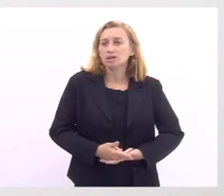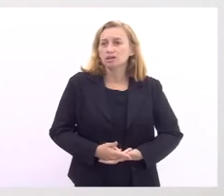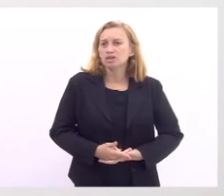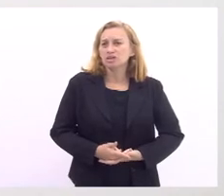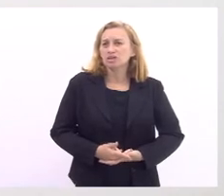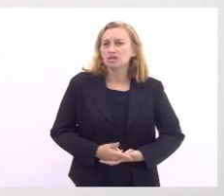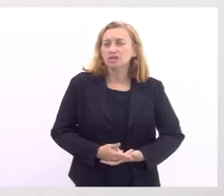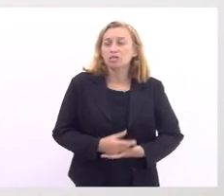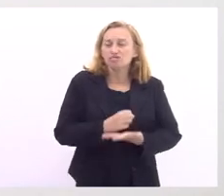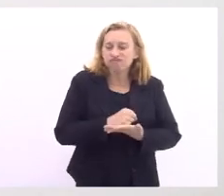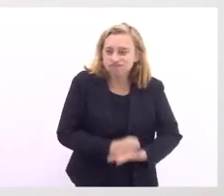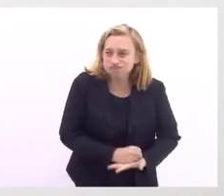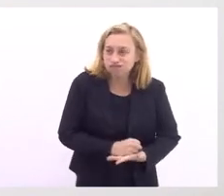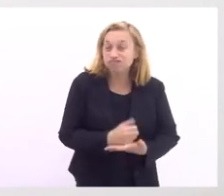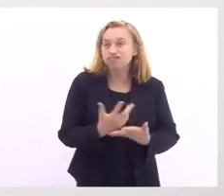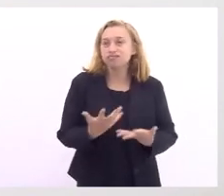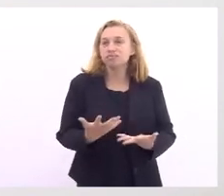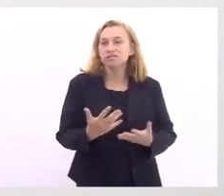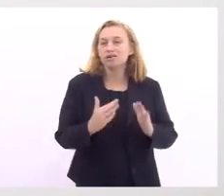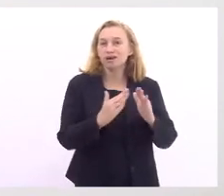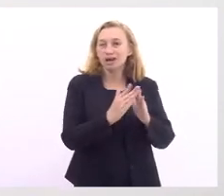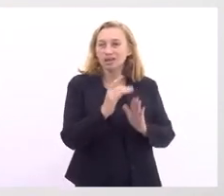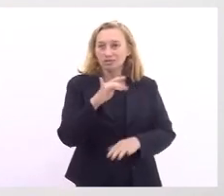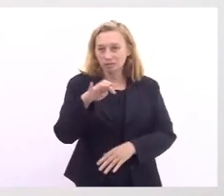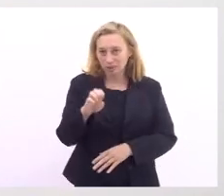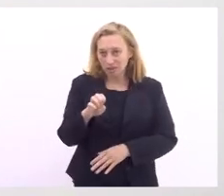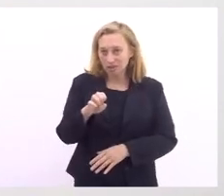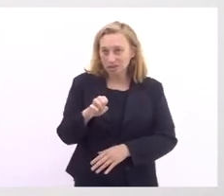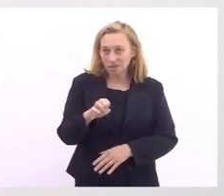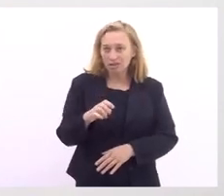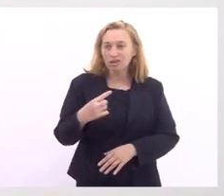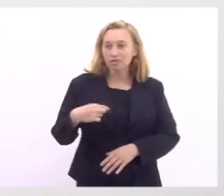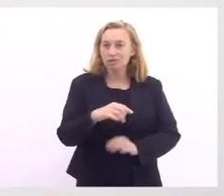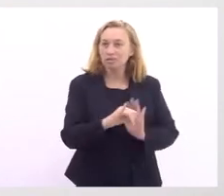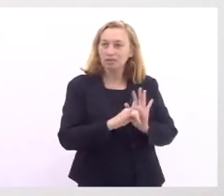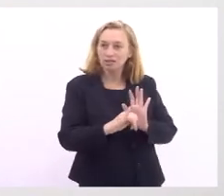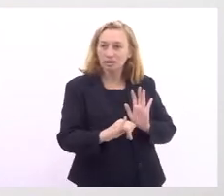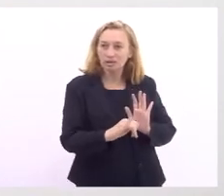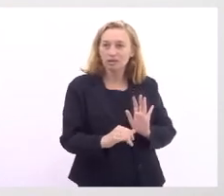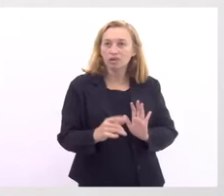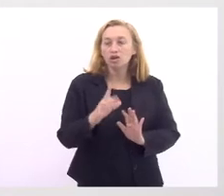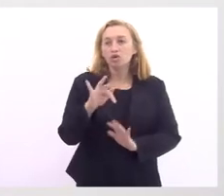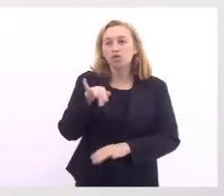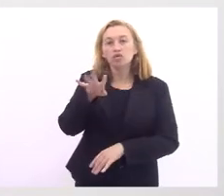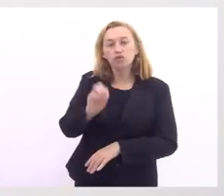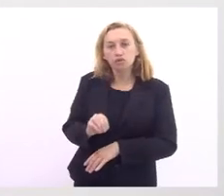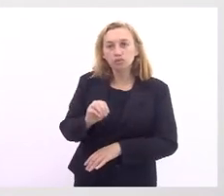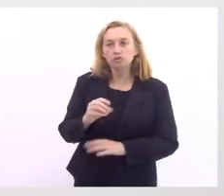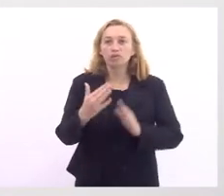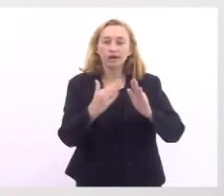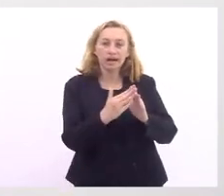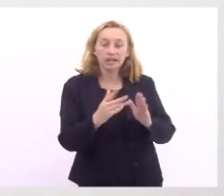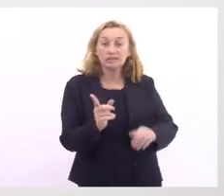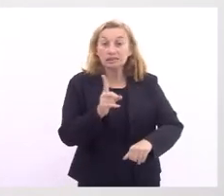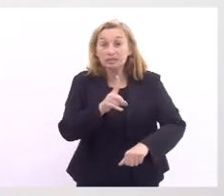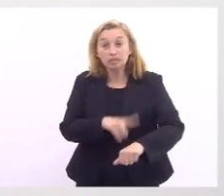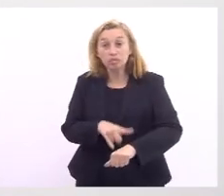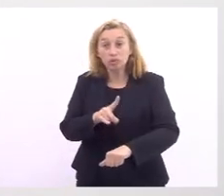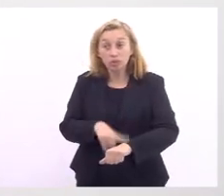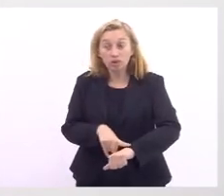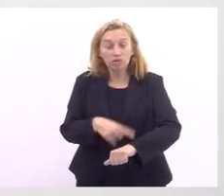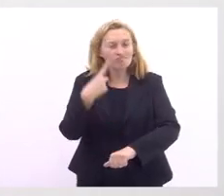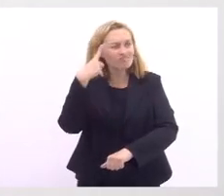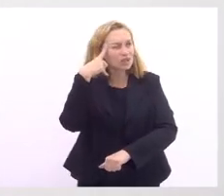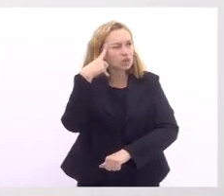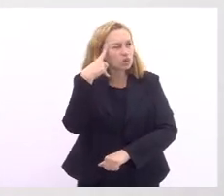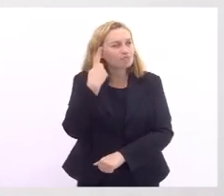muito sobrecarregado a casa Fluminense veio com edital fundo casa e nesse momento a